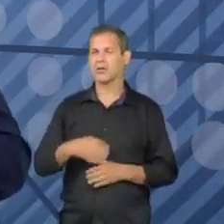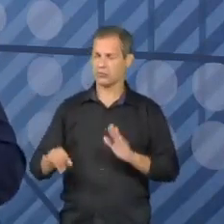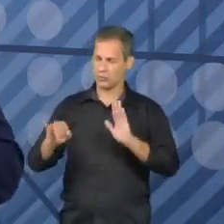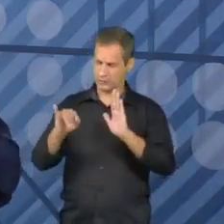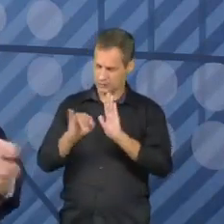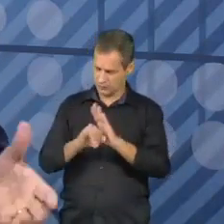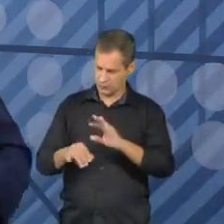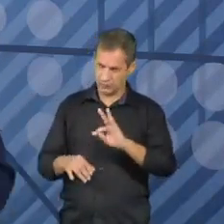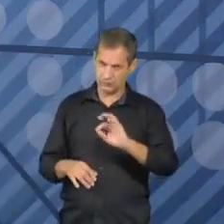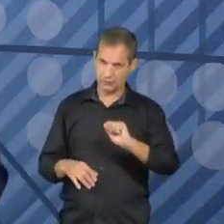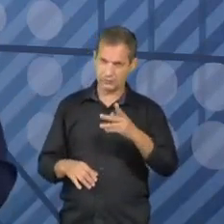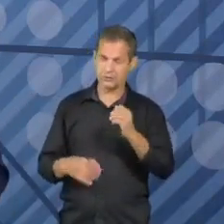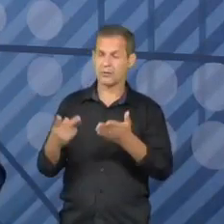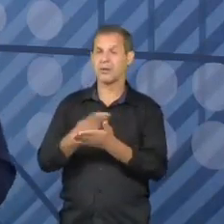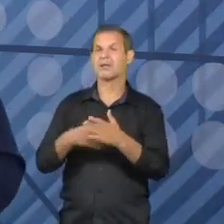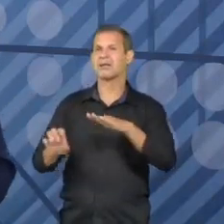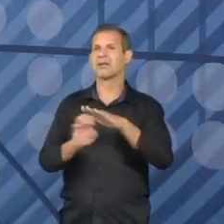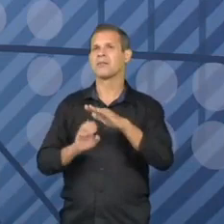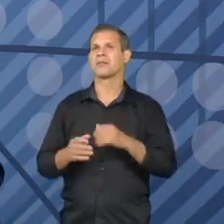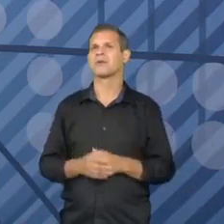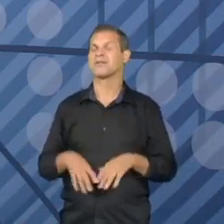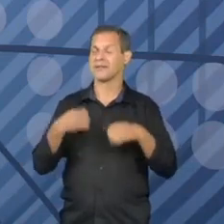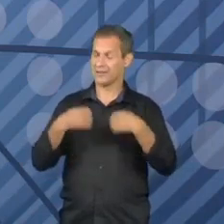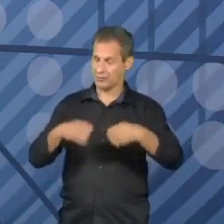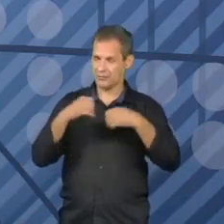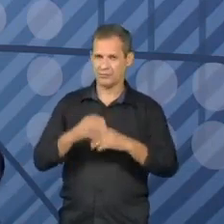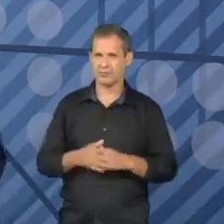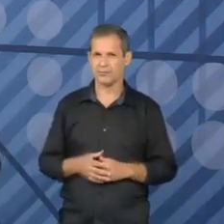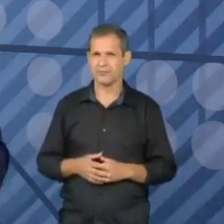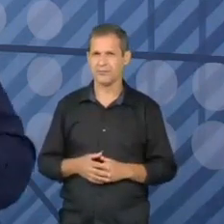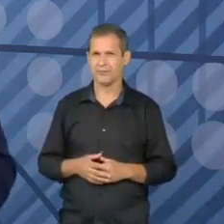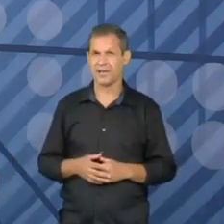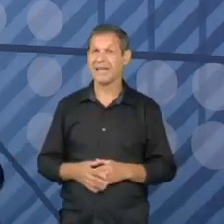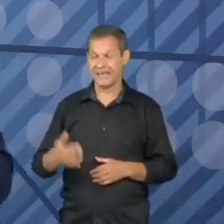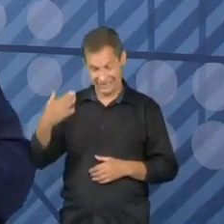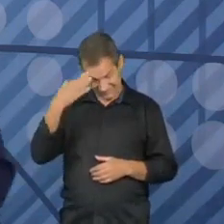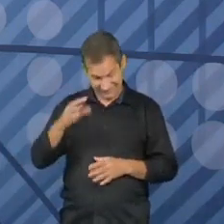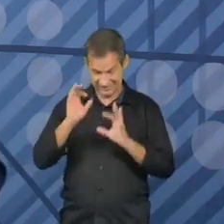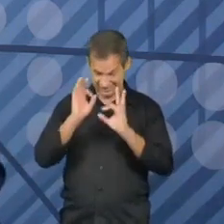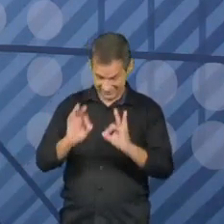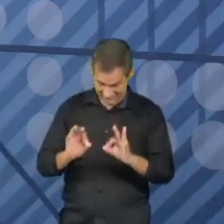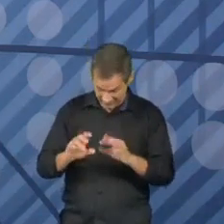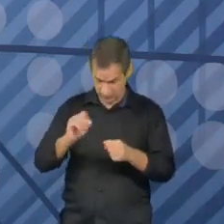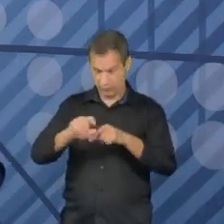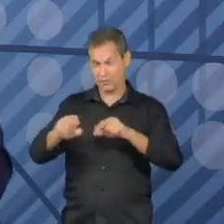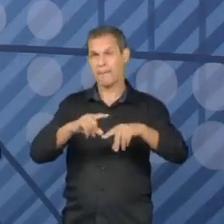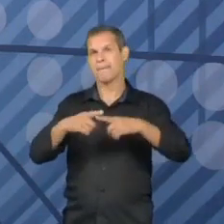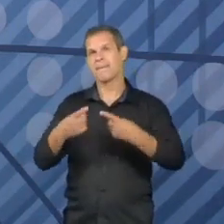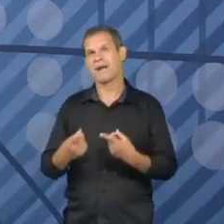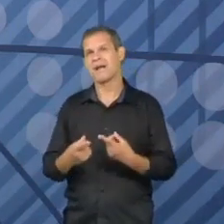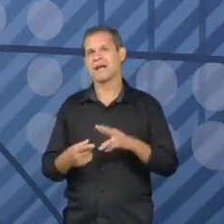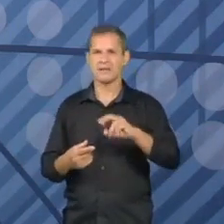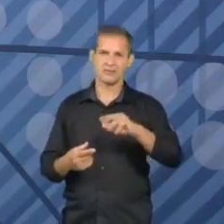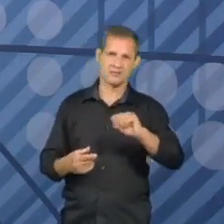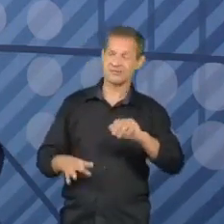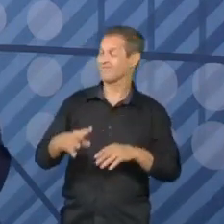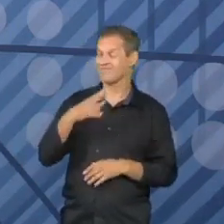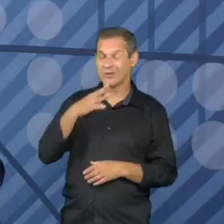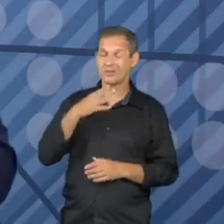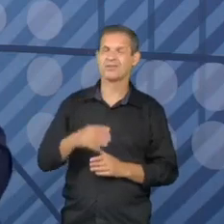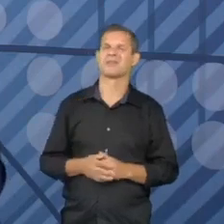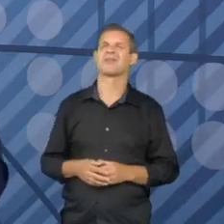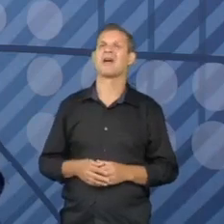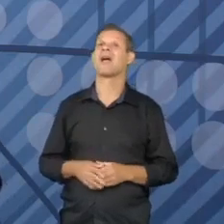determinando o tamanho do erro que essa empresa ela precisa entender se é correto lá para tomar decisão. Se a variância não é